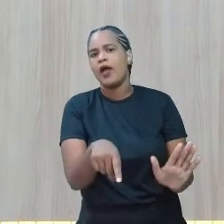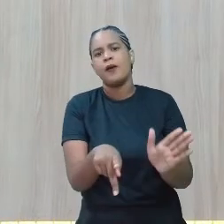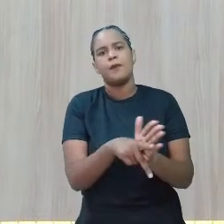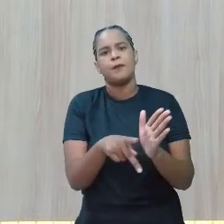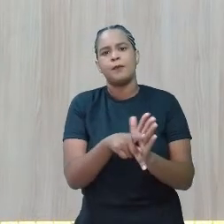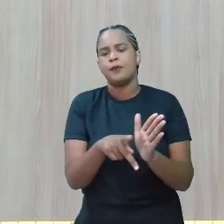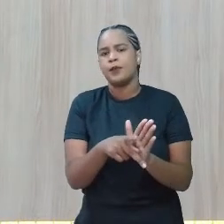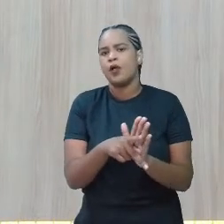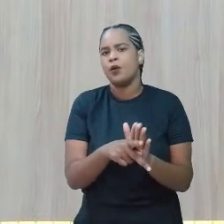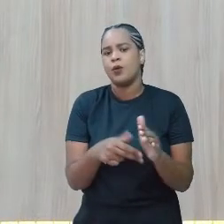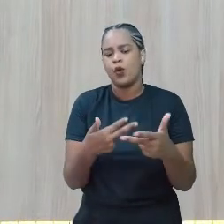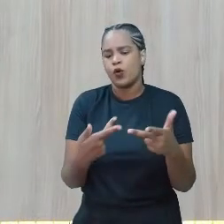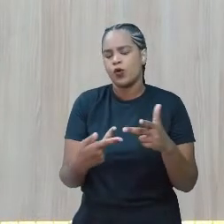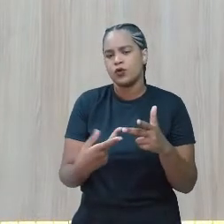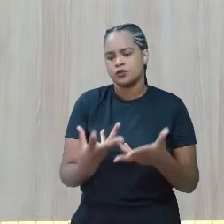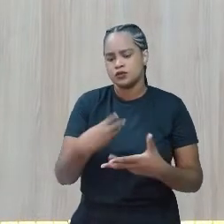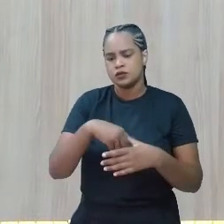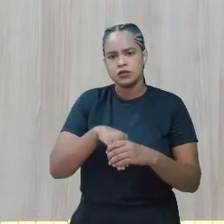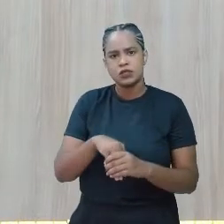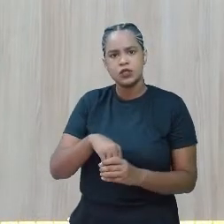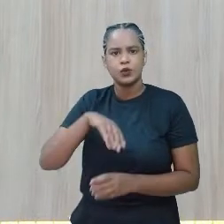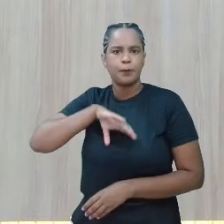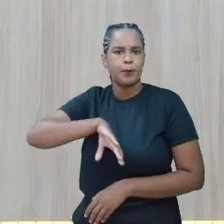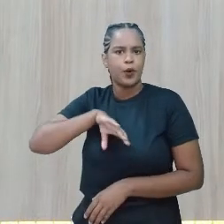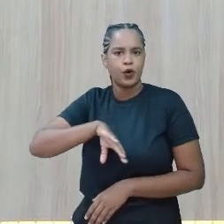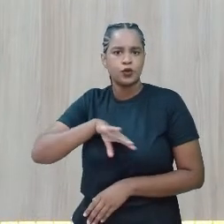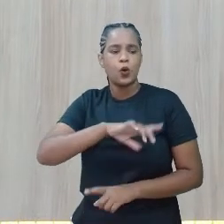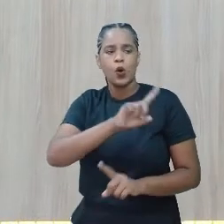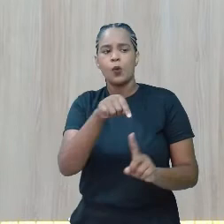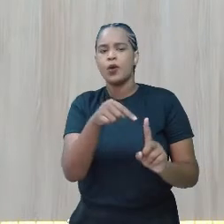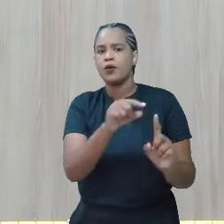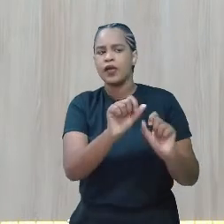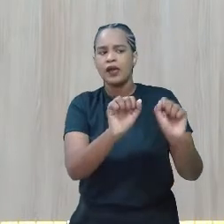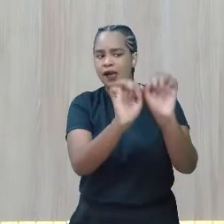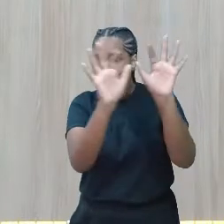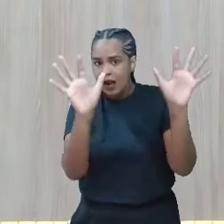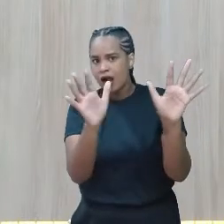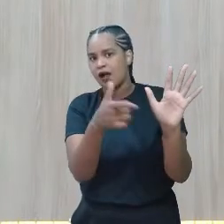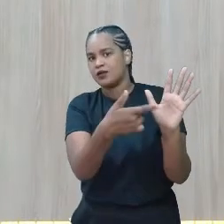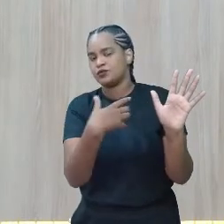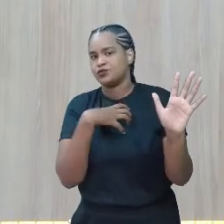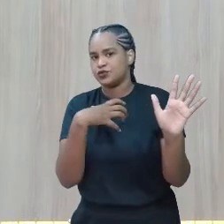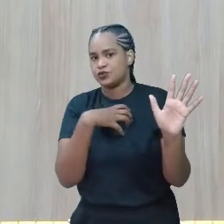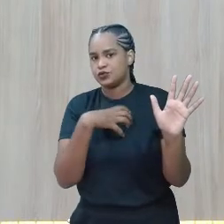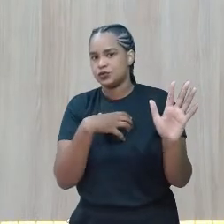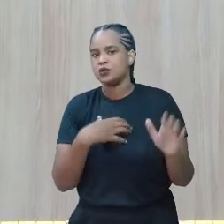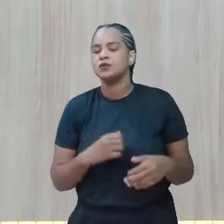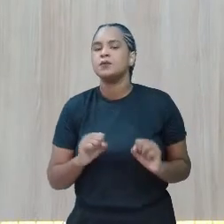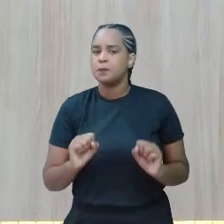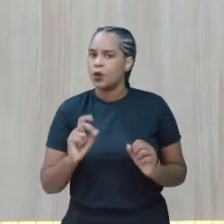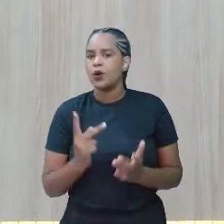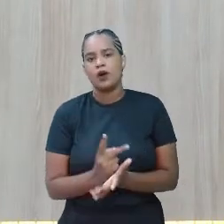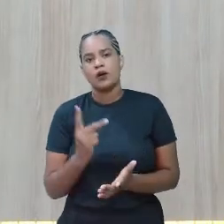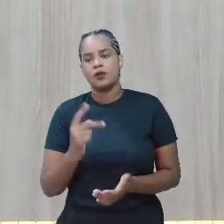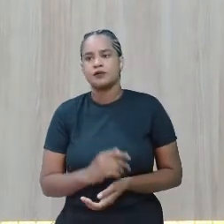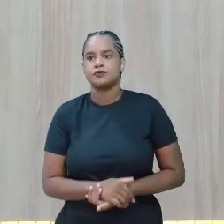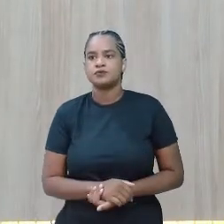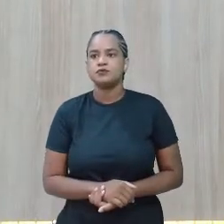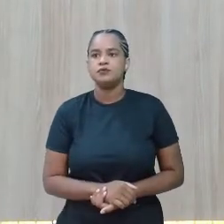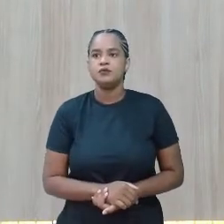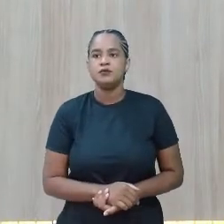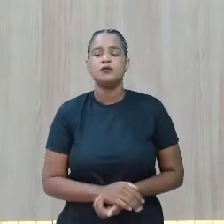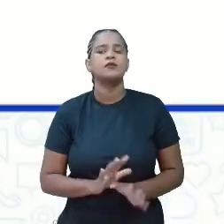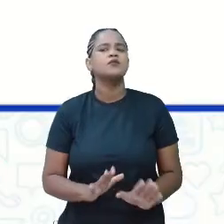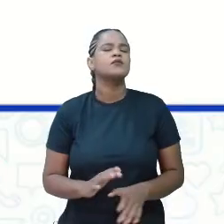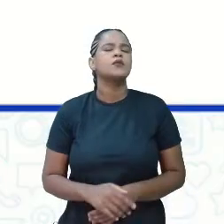da nossa língua para adequar esse discurso direto. E isso pode acontecer, tá, Andresa?